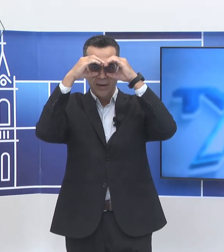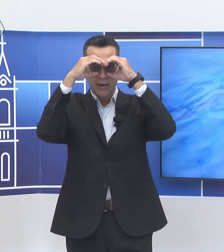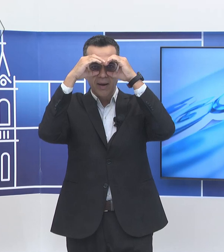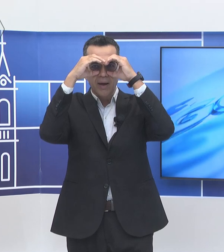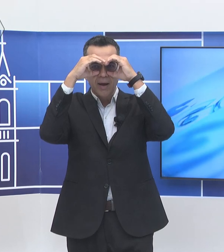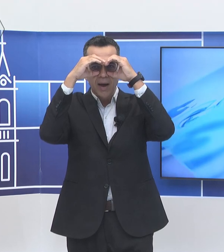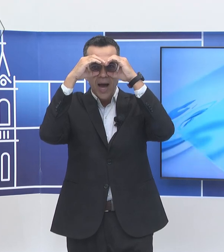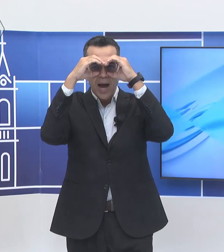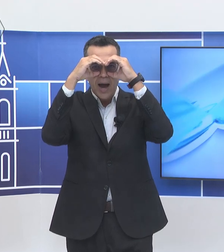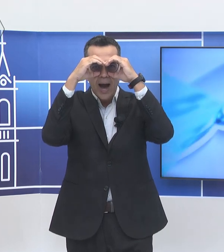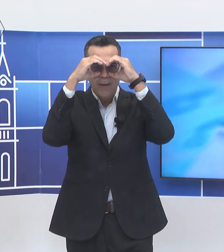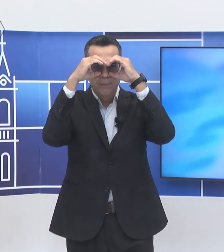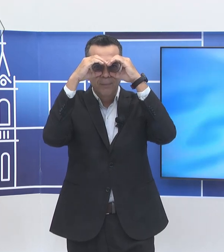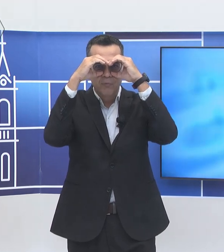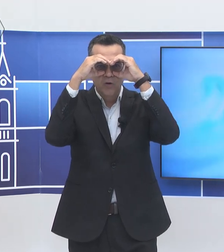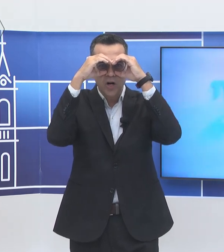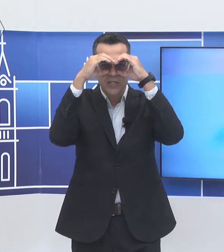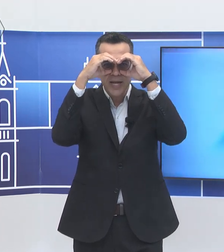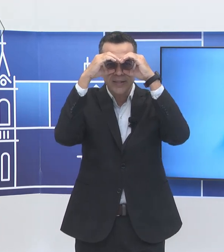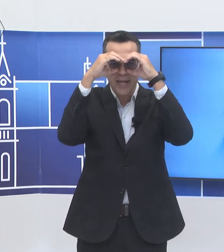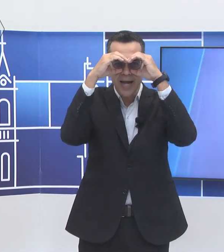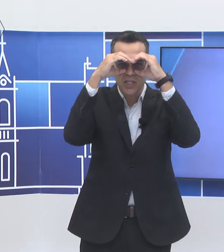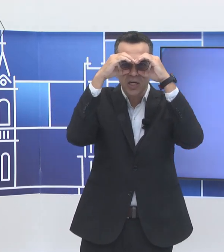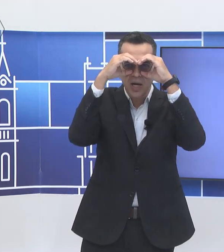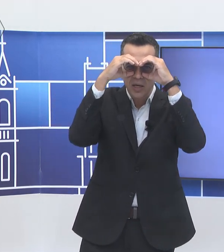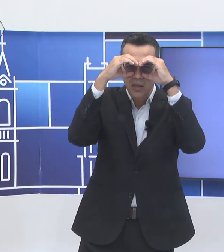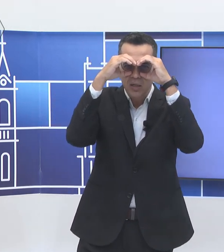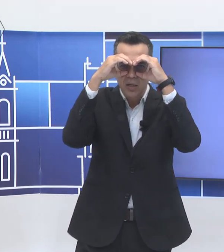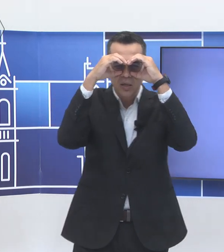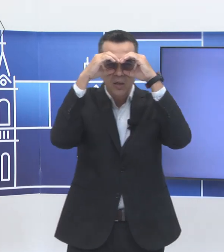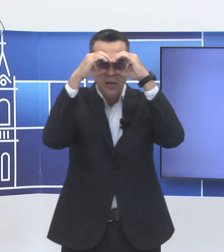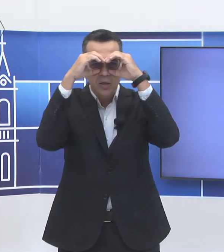Mari. A Força Tática